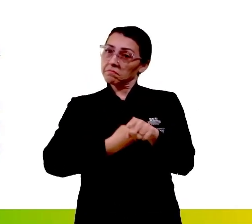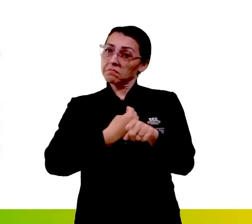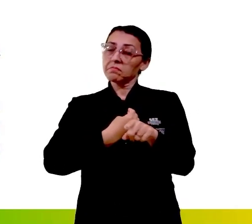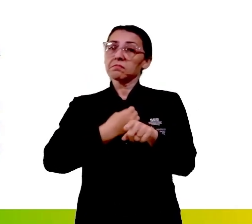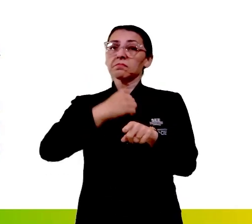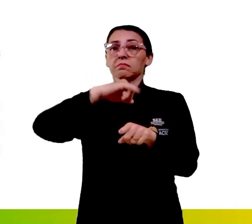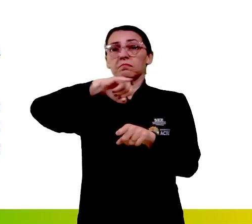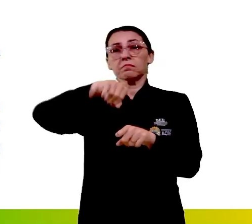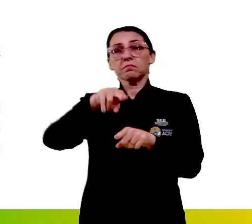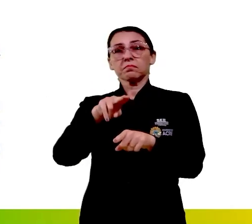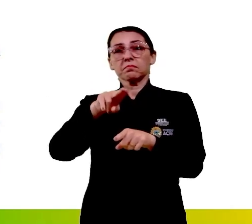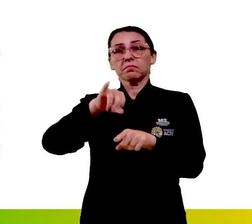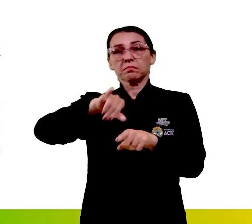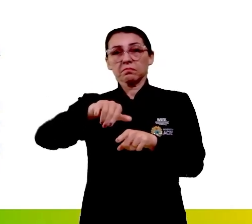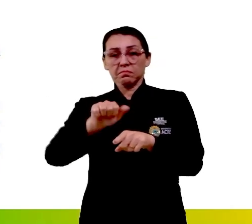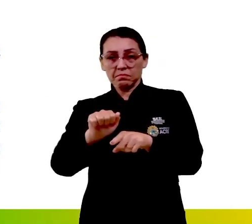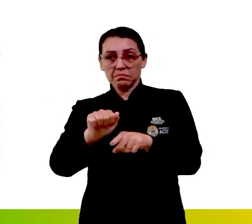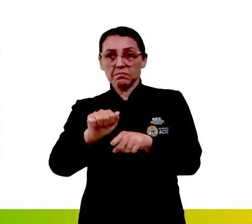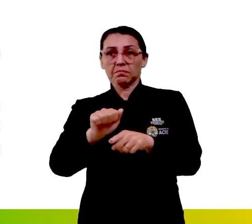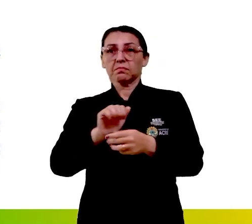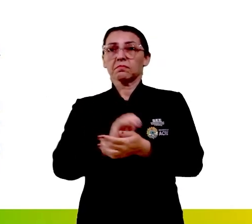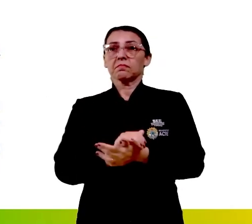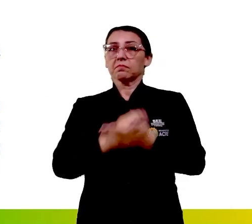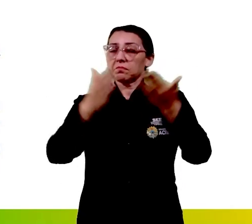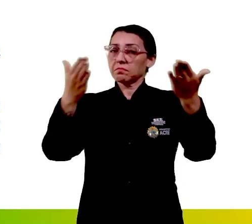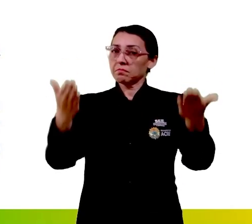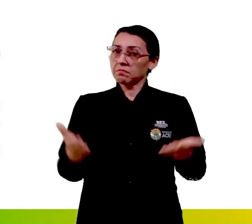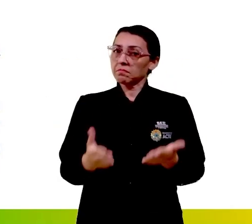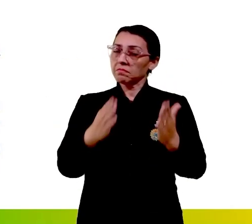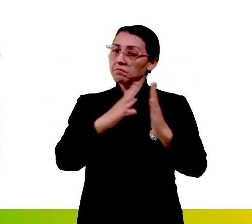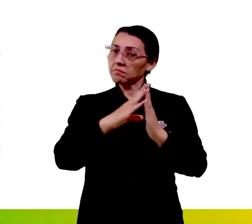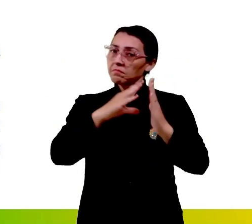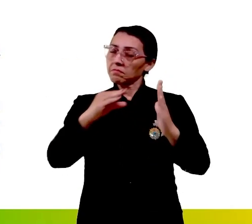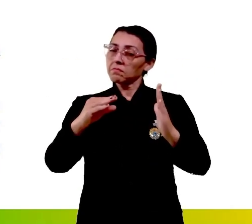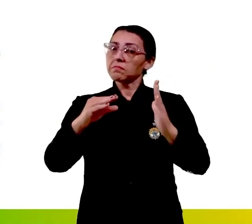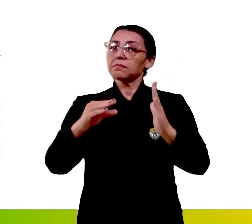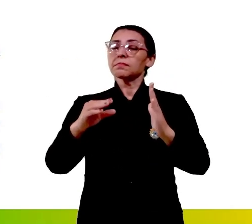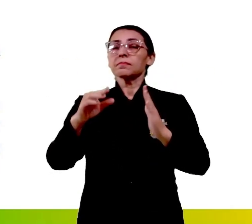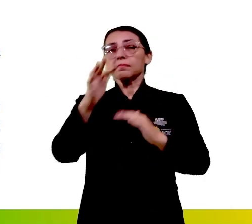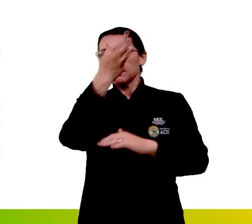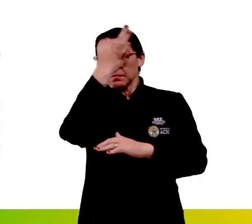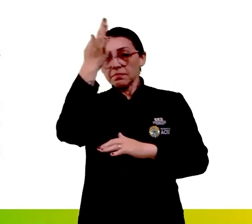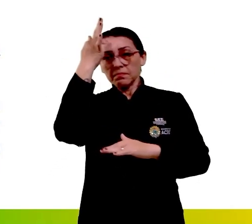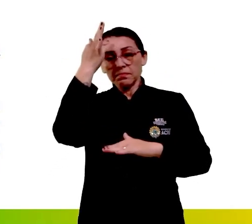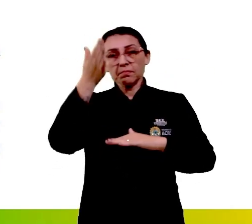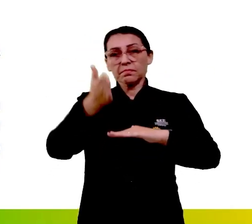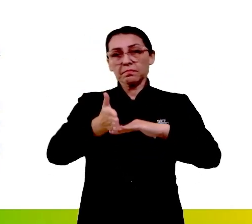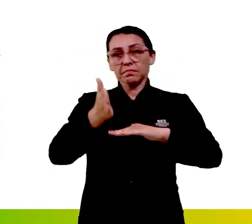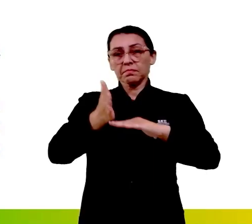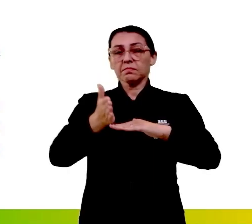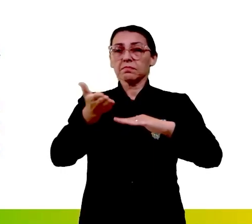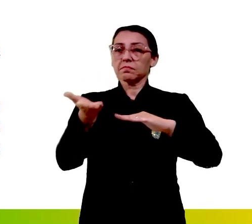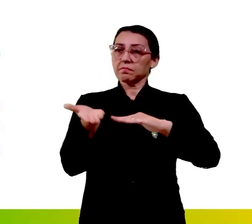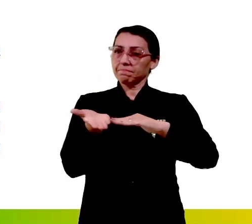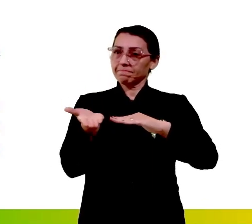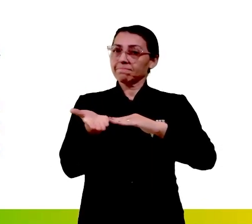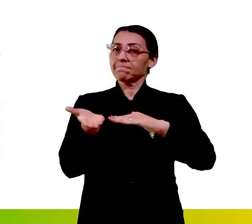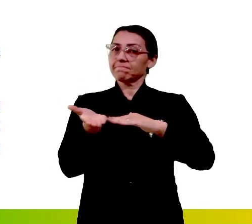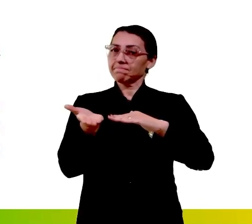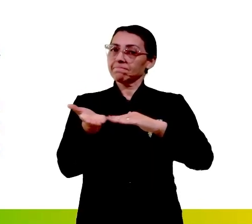Jules Habermas. Agora, legado da filosofia moderna à filosofia